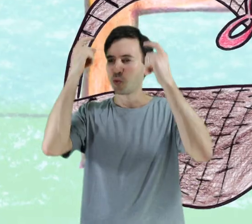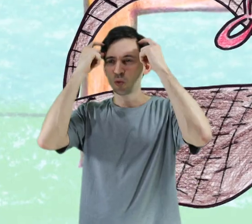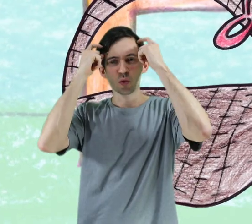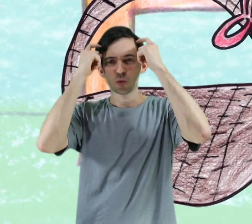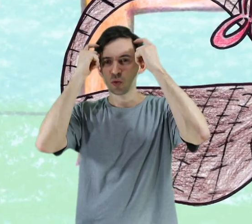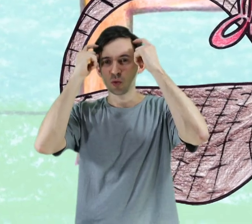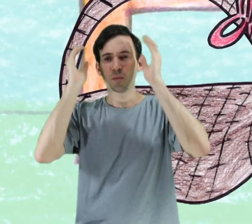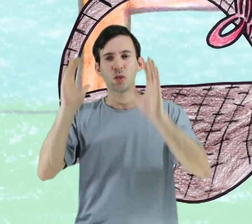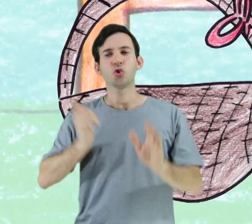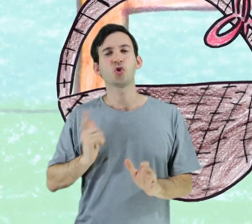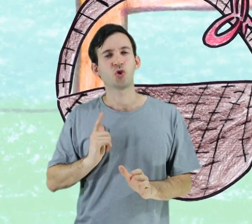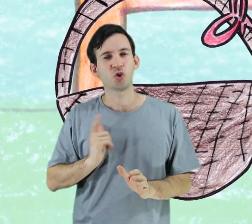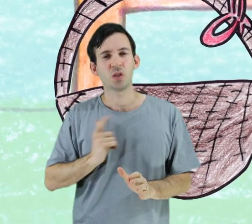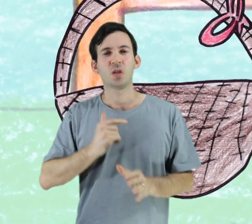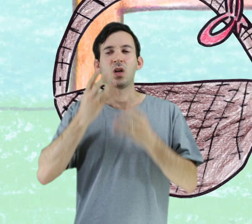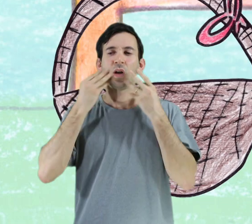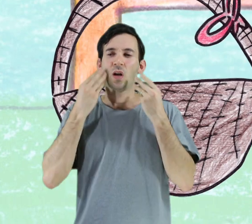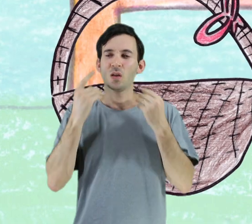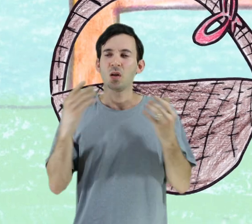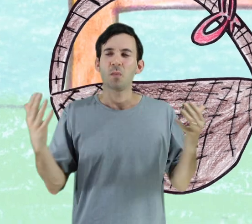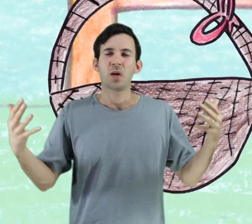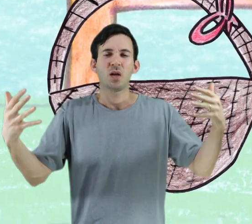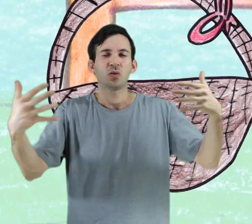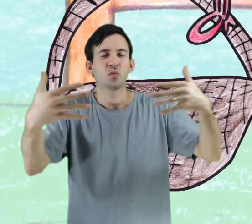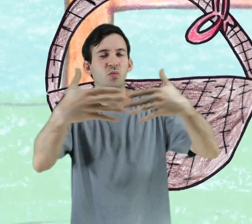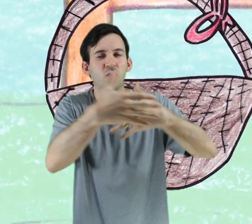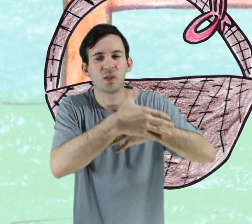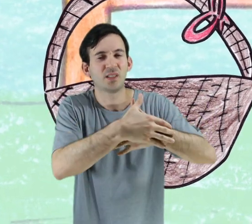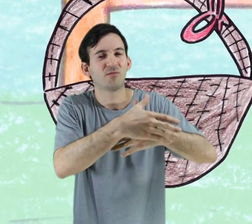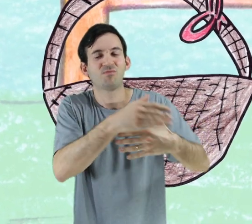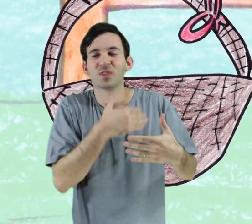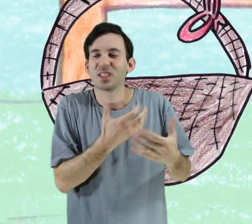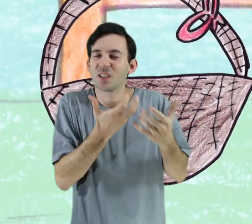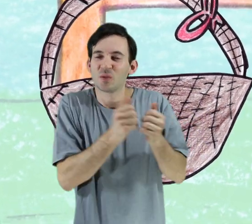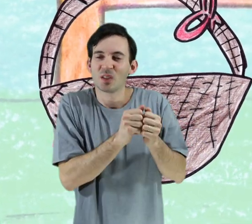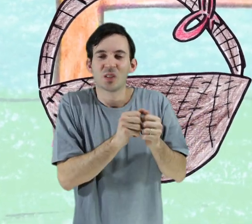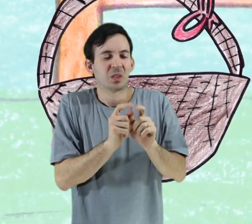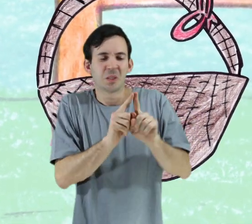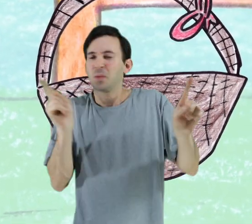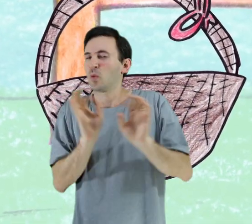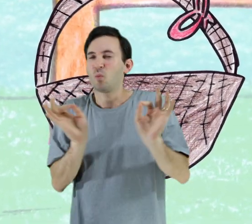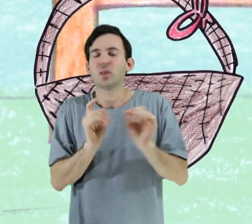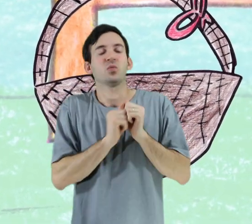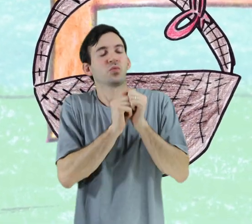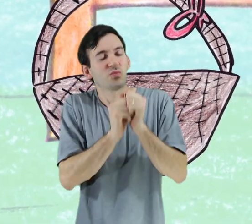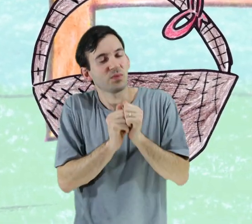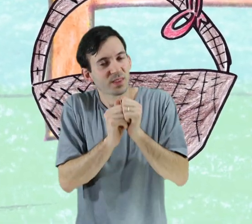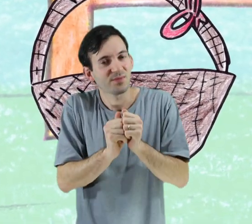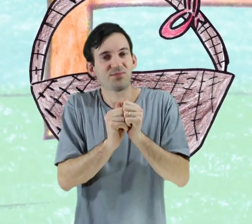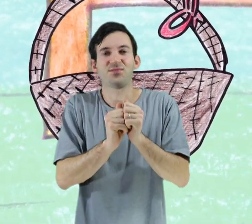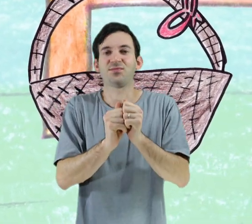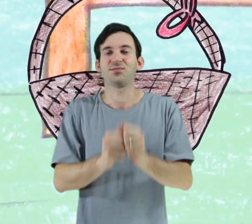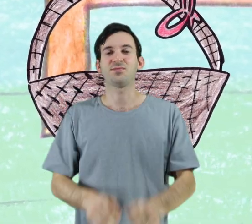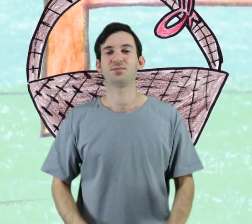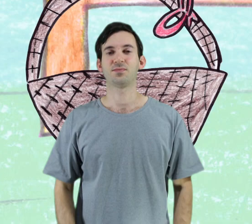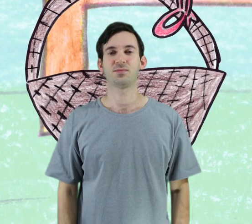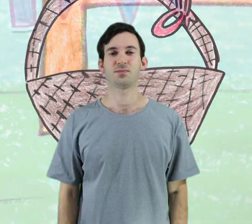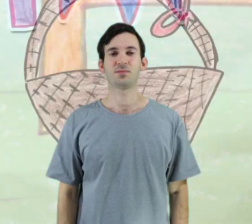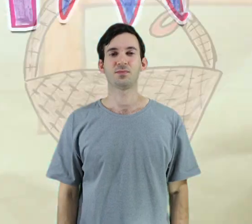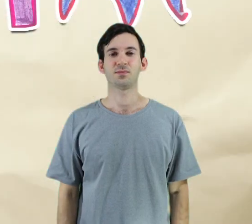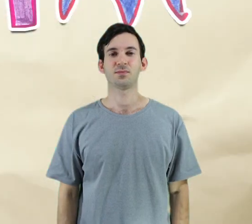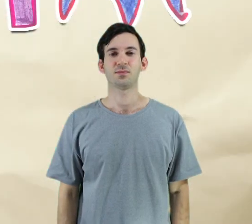Ela não ganhou um urso, mas agora tinha um gatinho para dar quantos abraços de urso quisesse. E nunca mais se separaram.